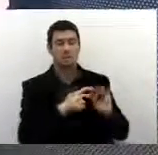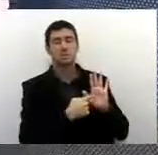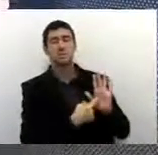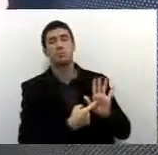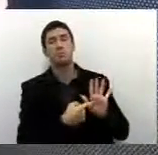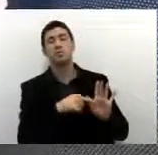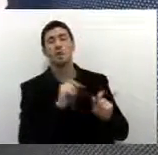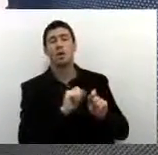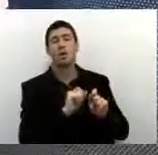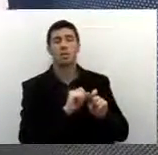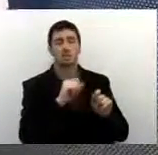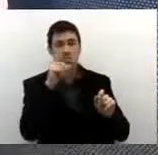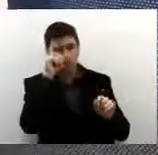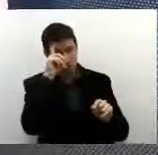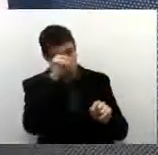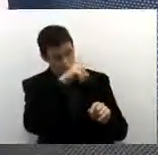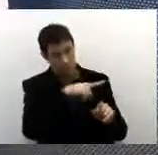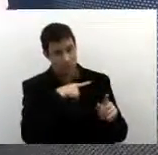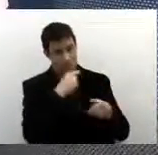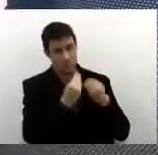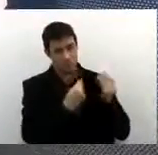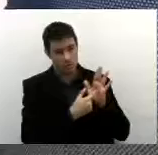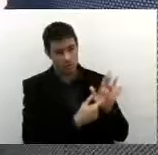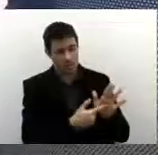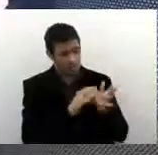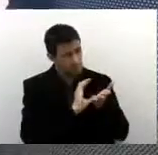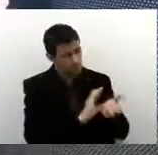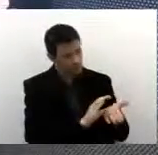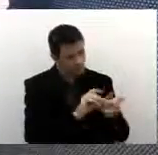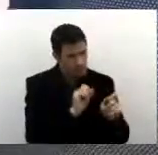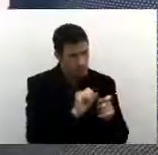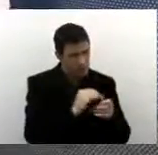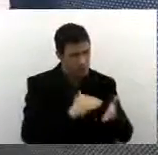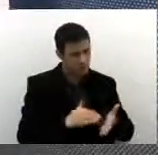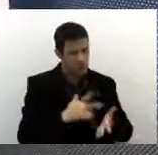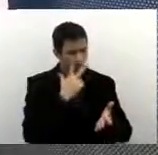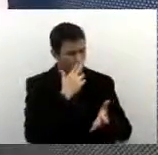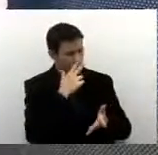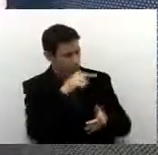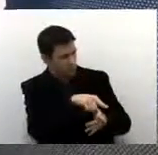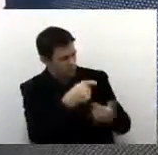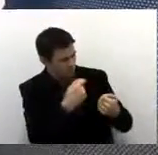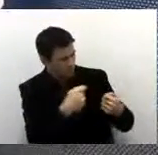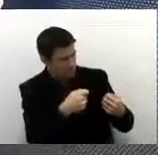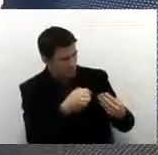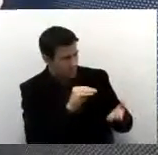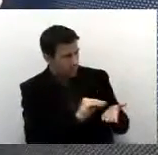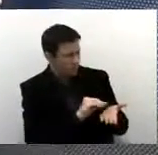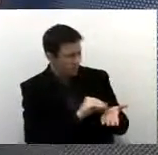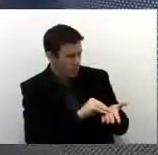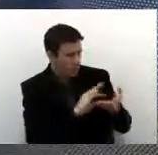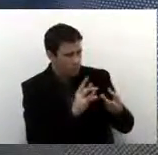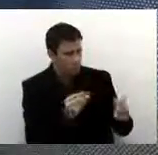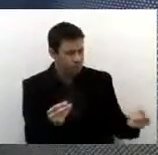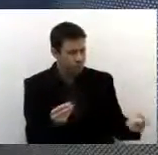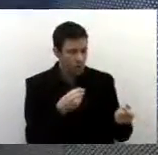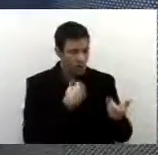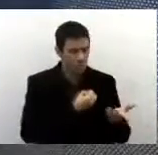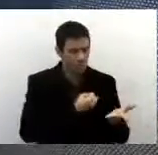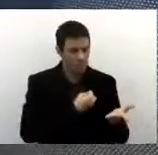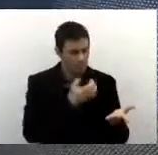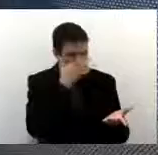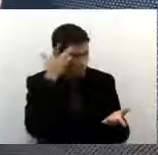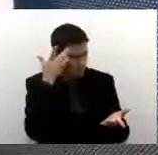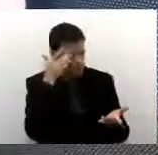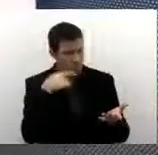então fica até difícil pontuar os investimentos que as secretarias fazem. Mas o senhor acha que está faltando um pouquinho esmiuçar melhor os números para quem está em